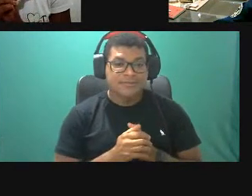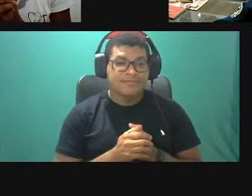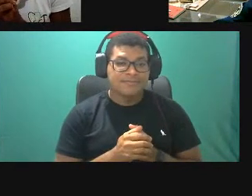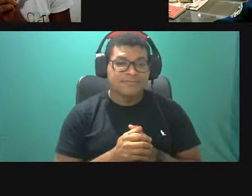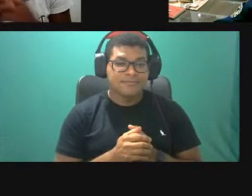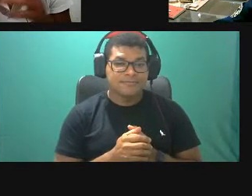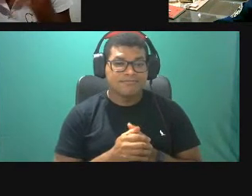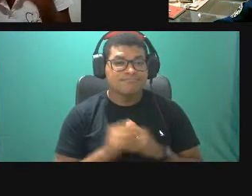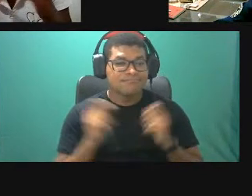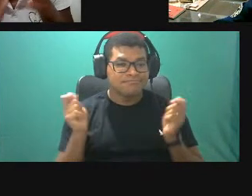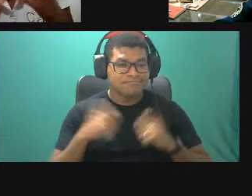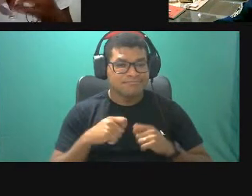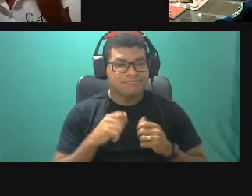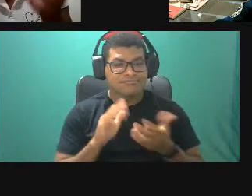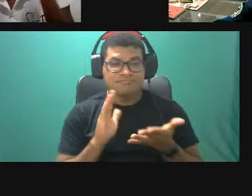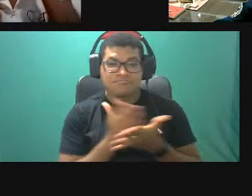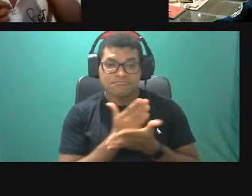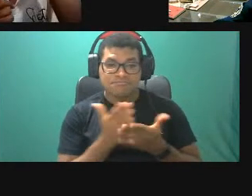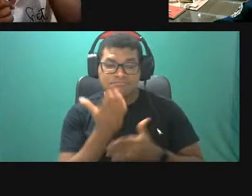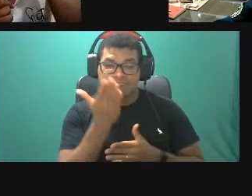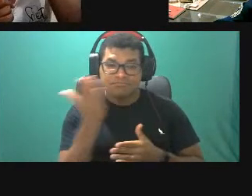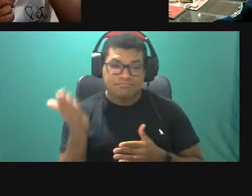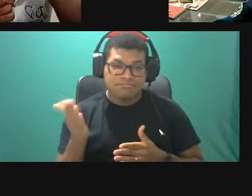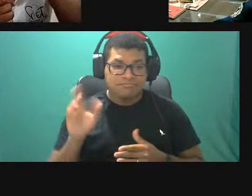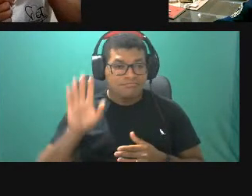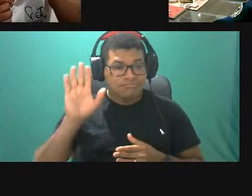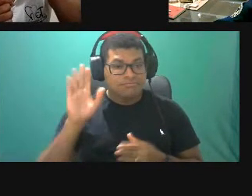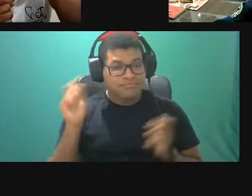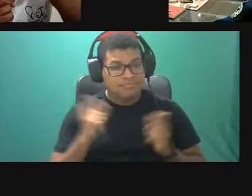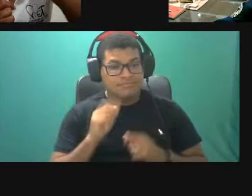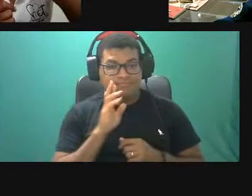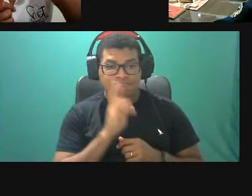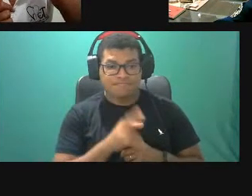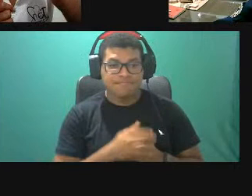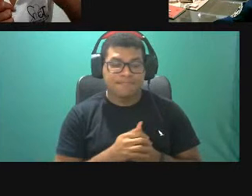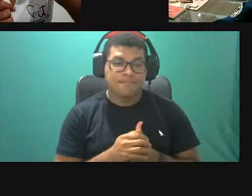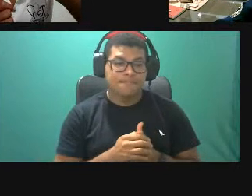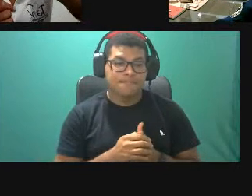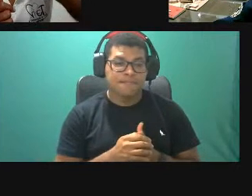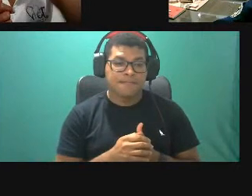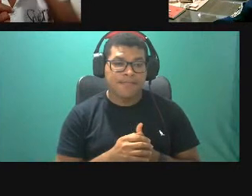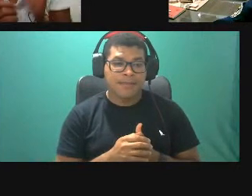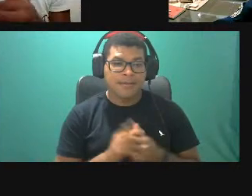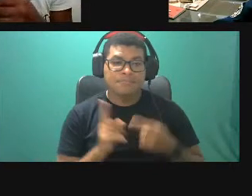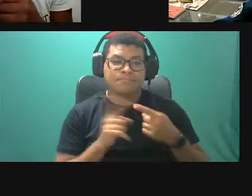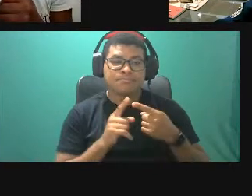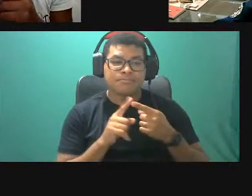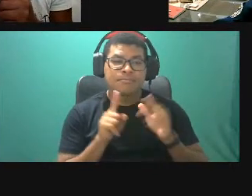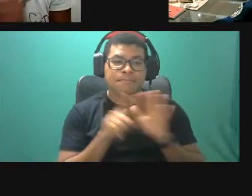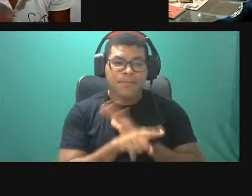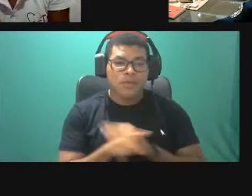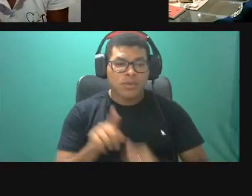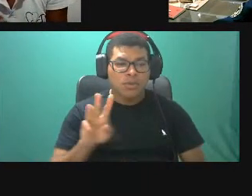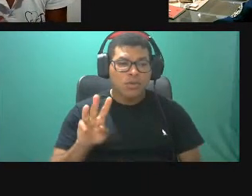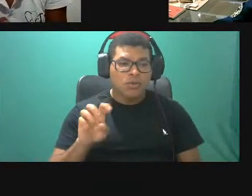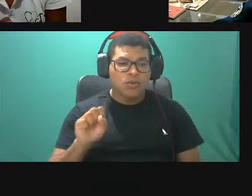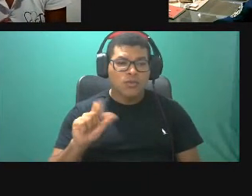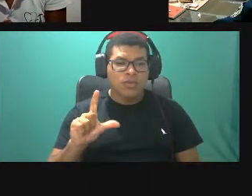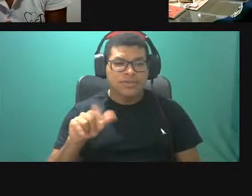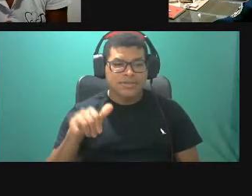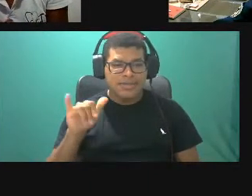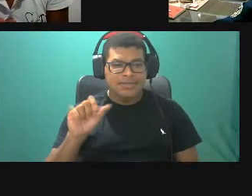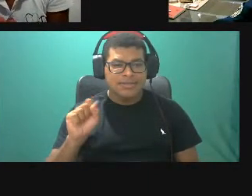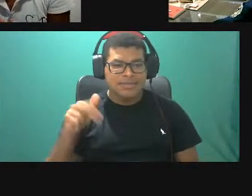A possibilidade de alguém poder responder para a gente. A primeira pergunta, ela foi feita pelo Wesley